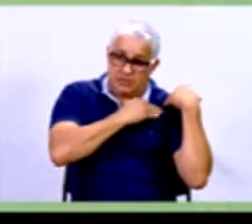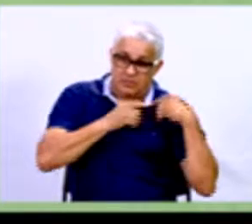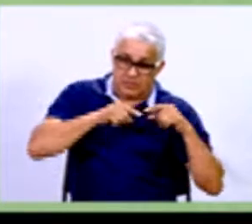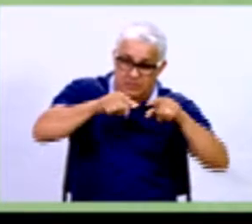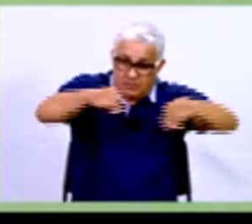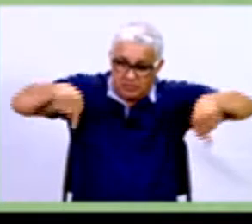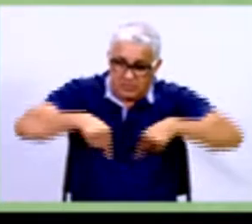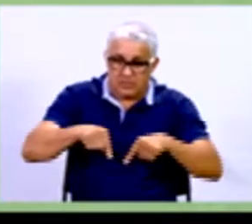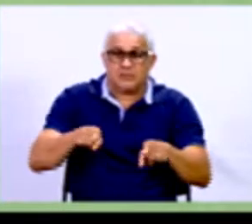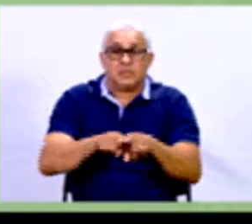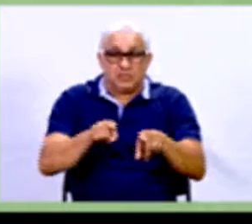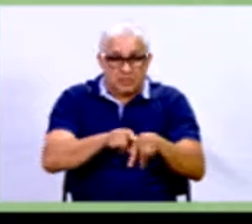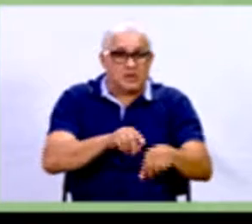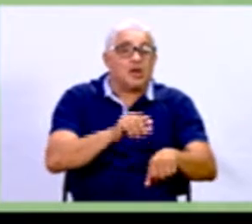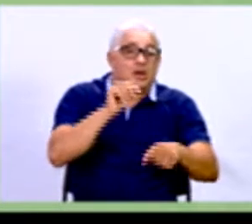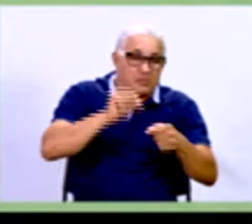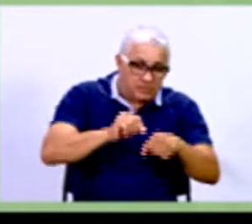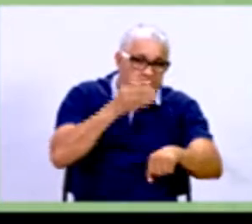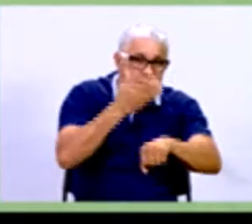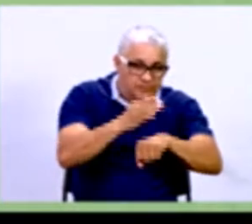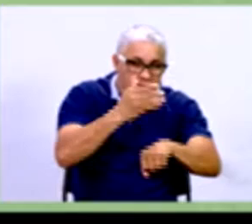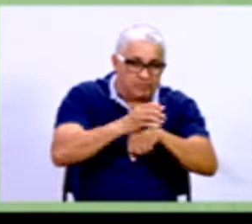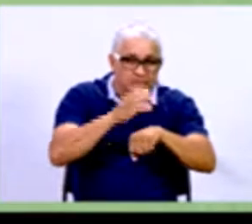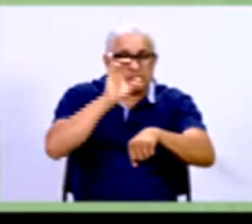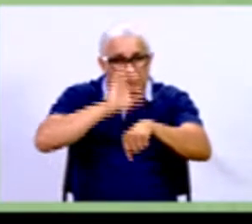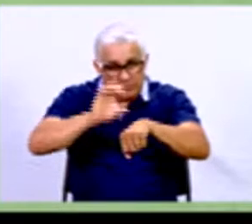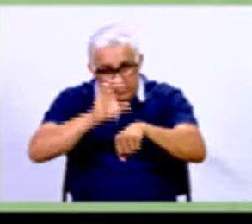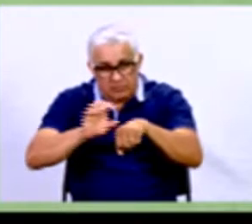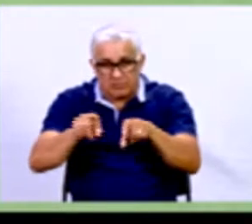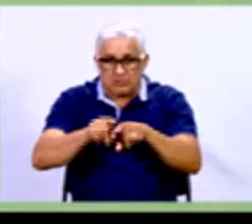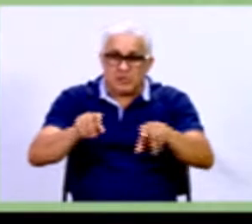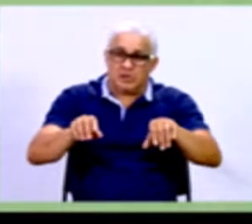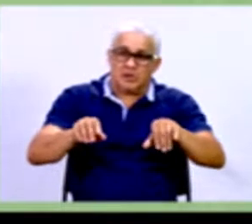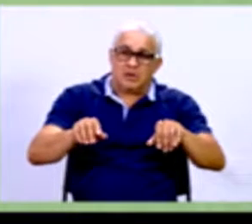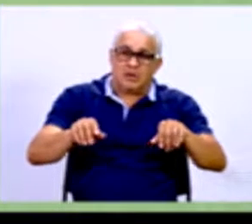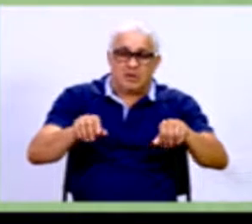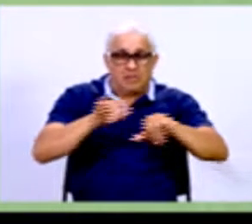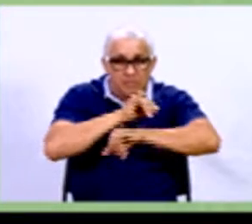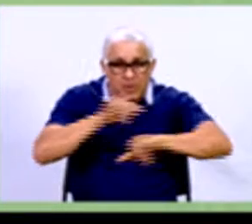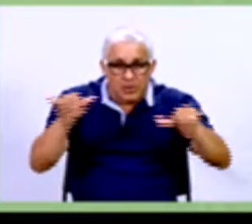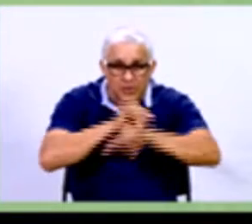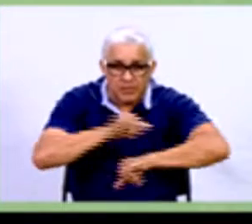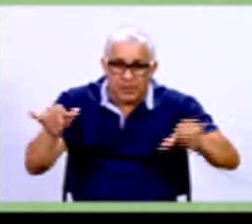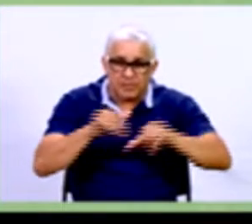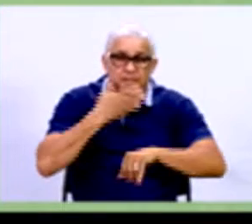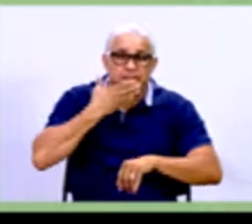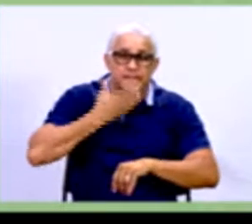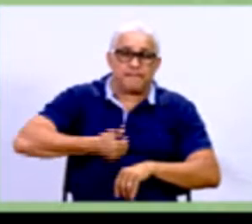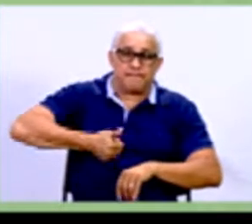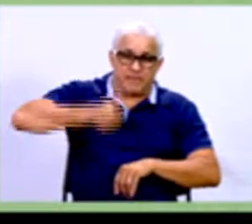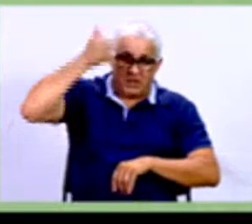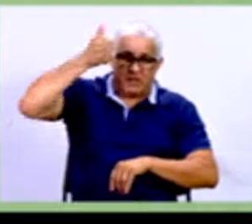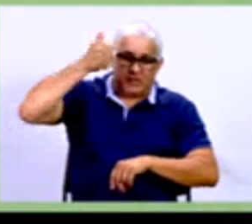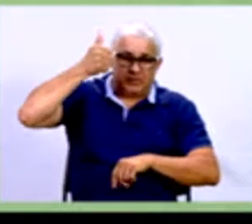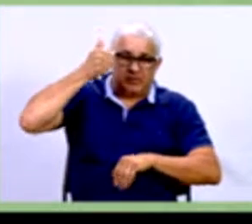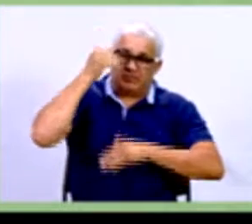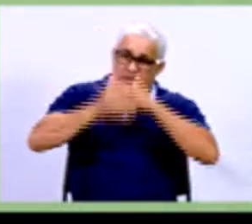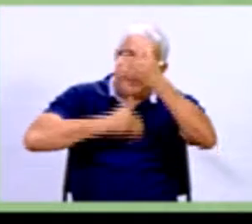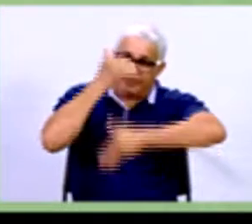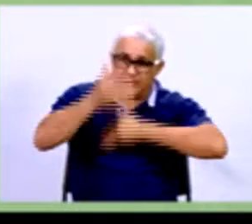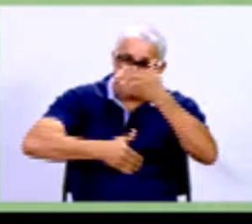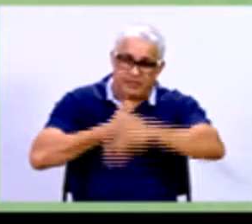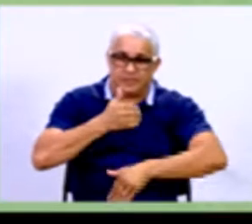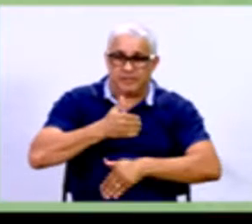realização de cursos, treinamentos e campanhas que forem necessários para melhorar o desenvolvimento